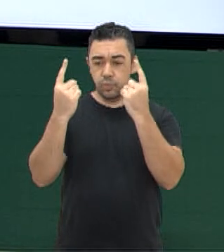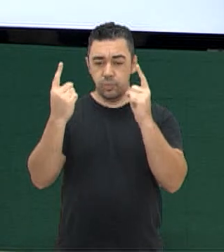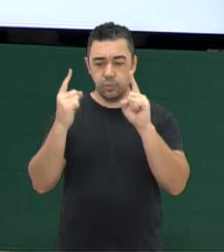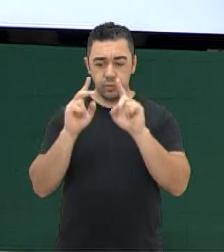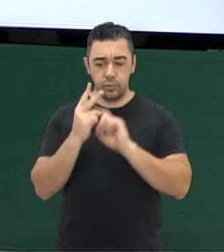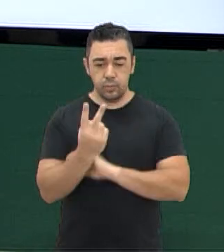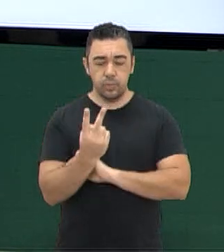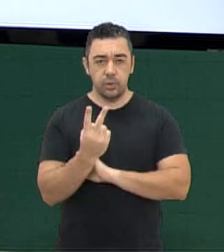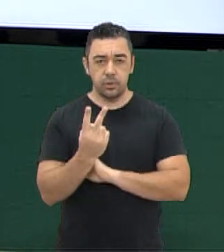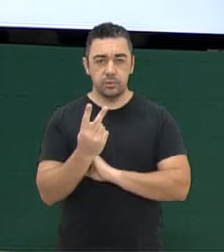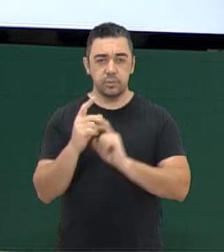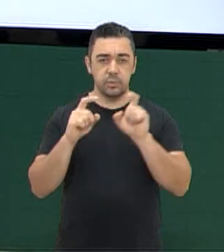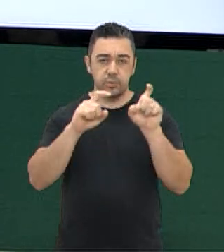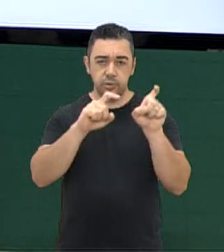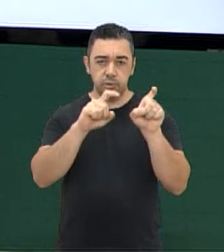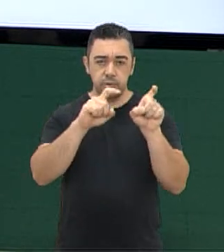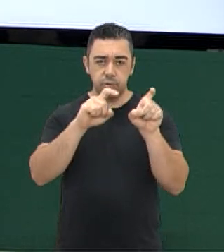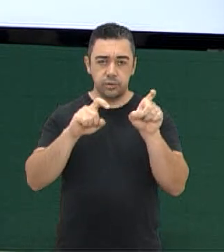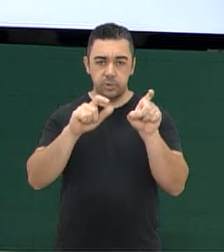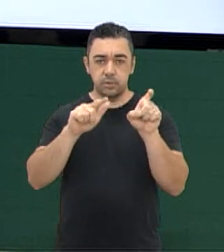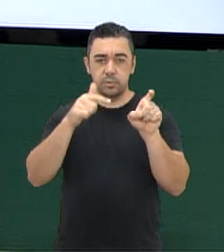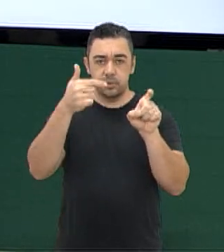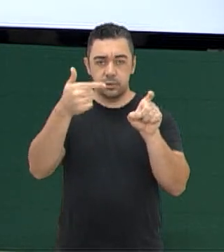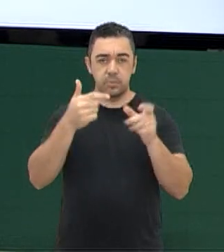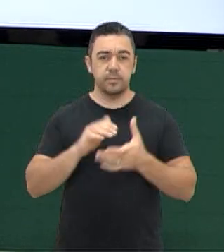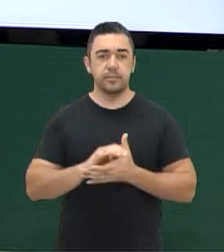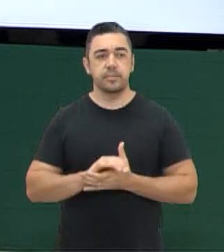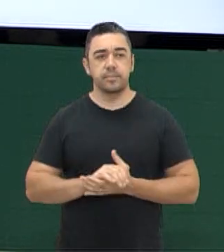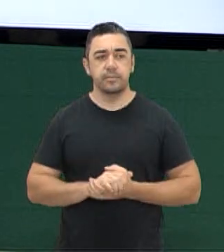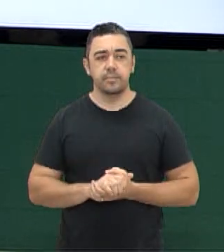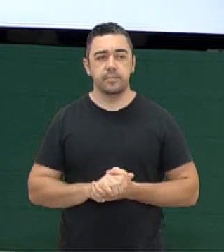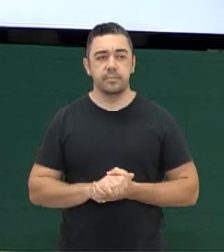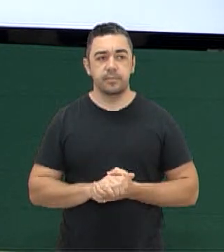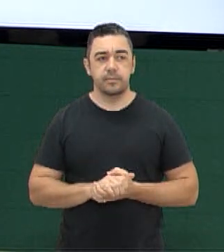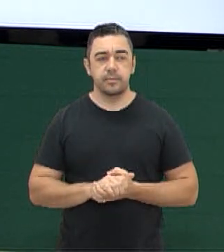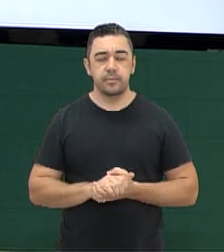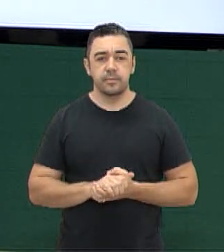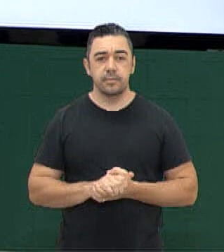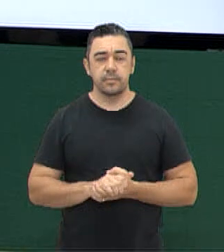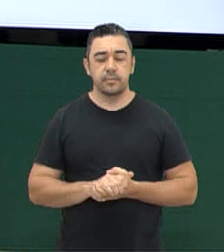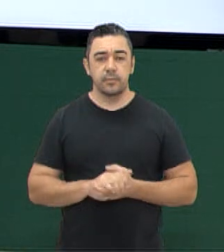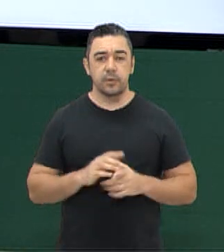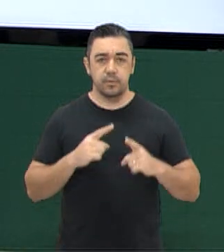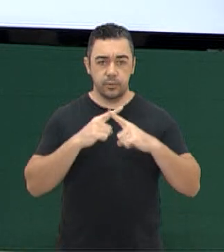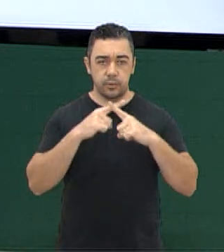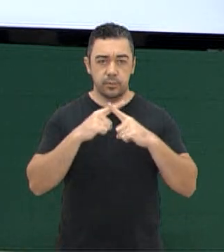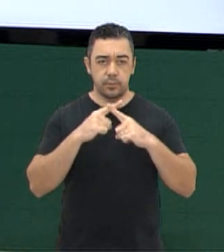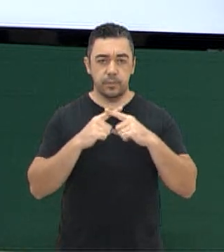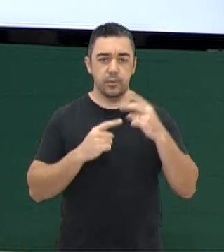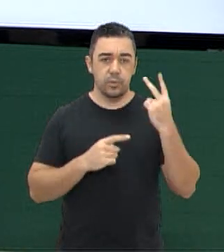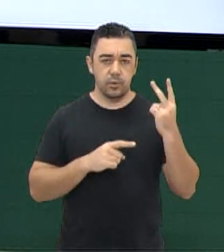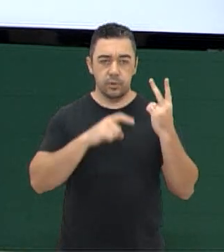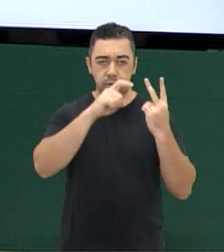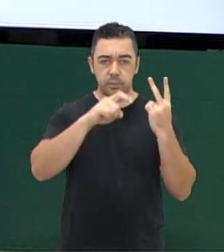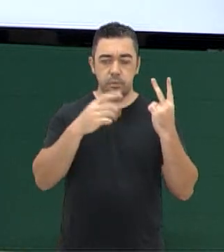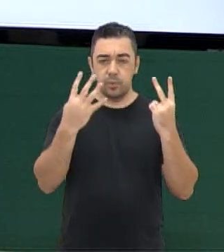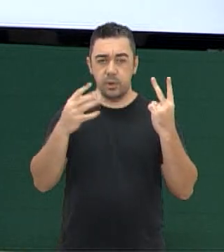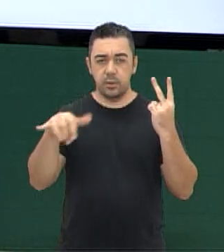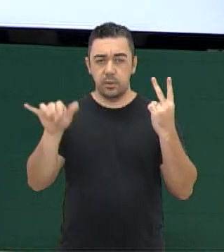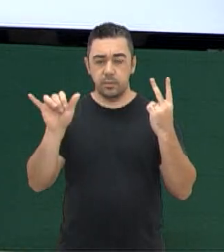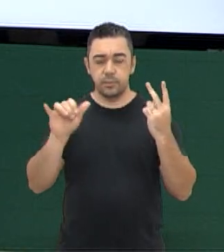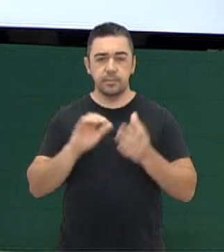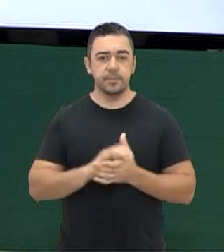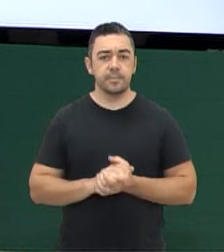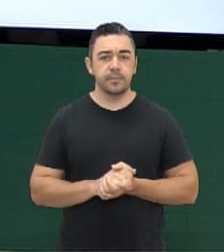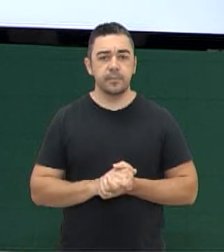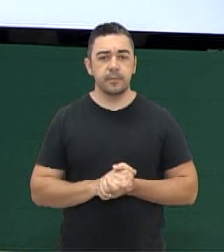a base, somos expoentes. Então, resposta 2x ao quadrado. Multiplicando 2x por 4y, um monômio